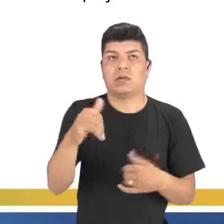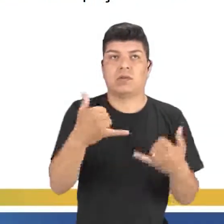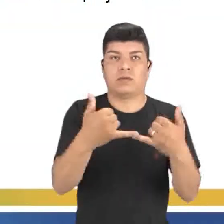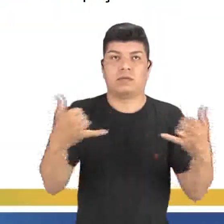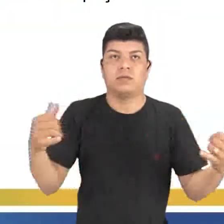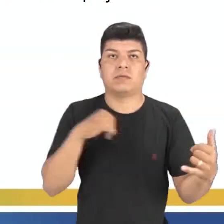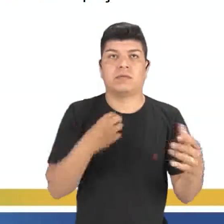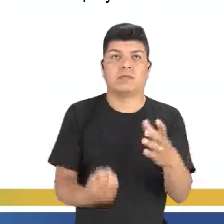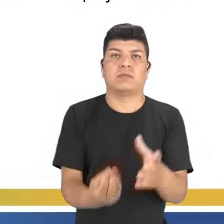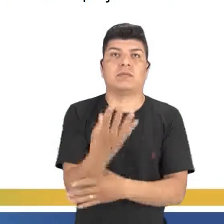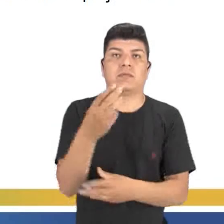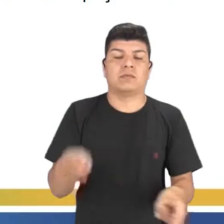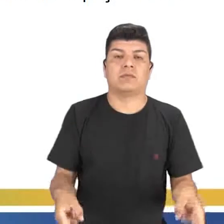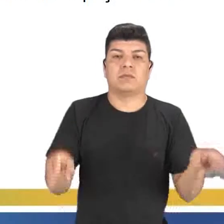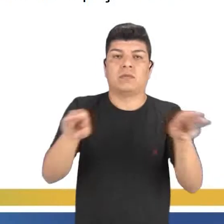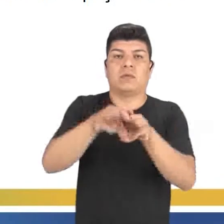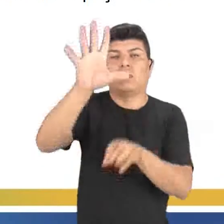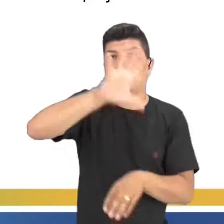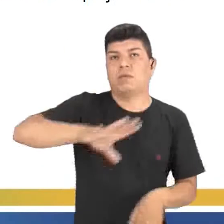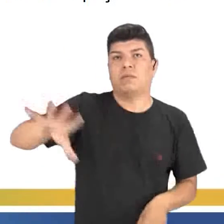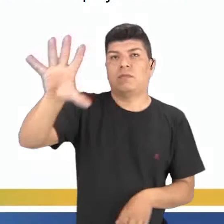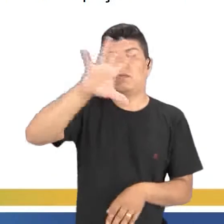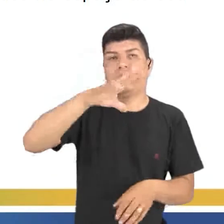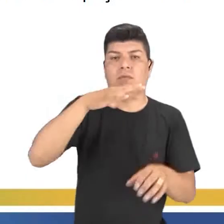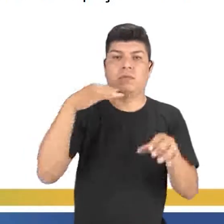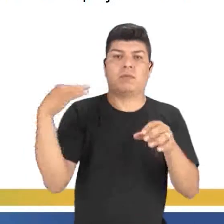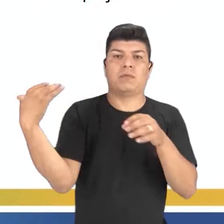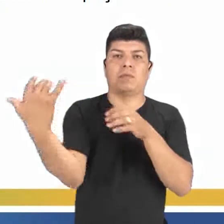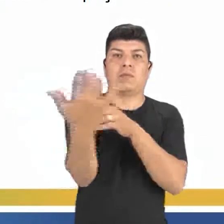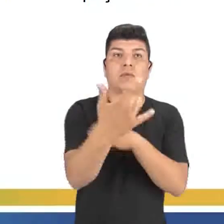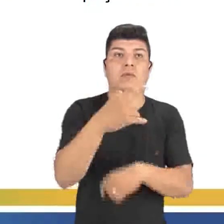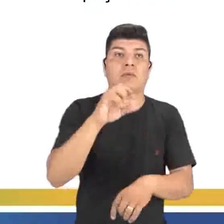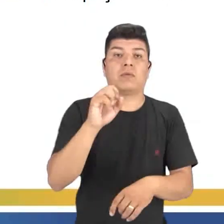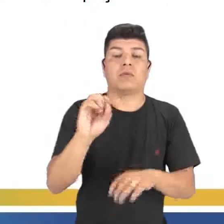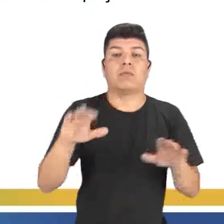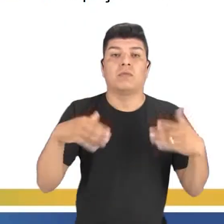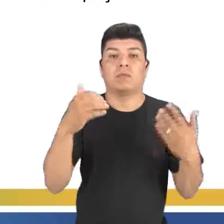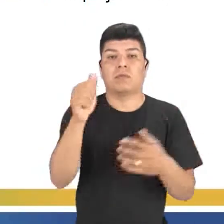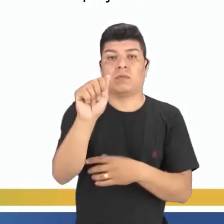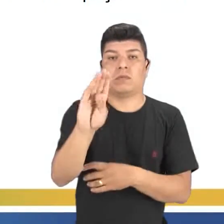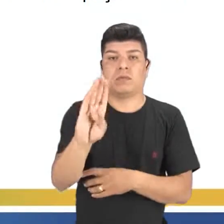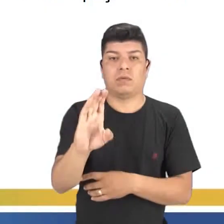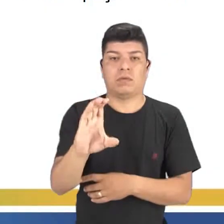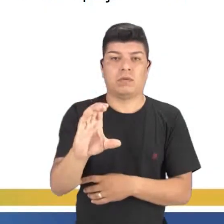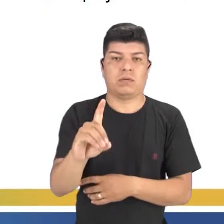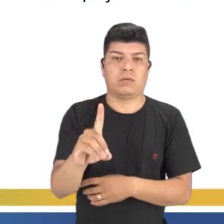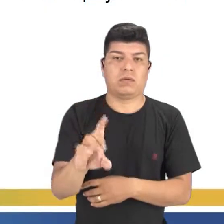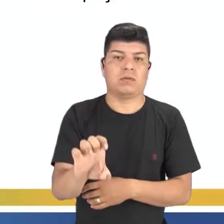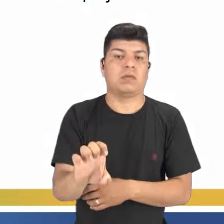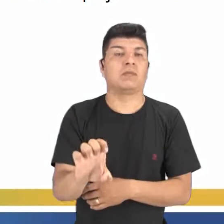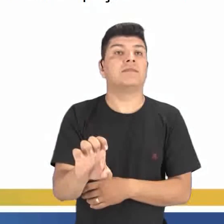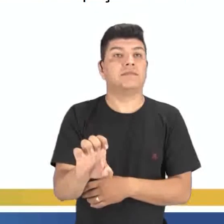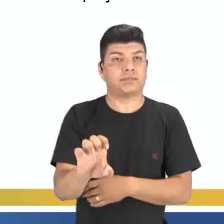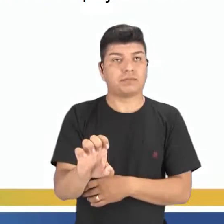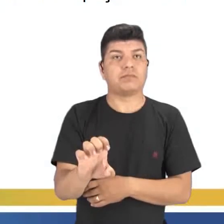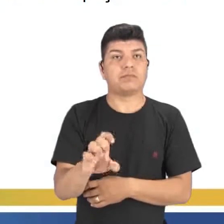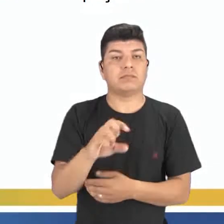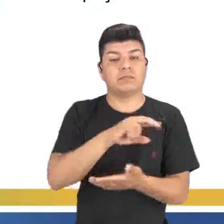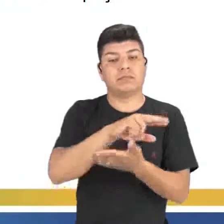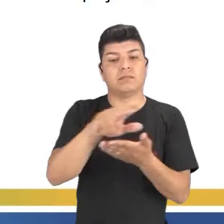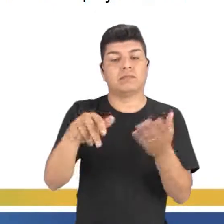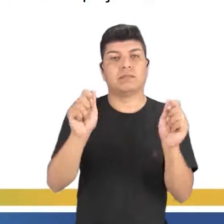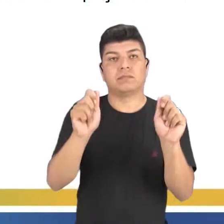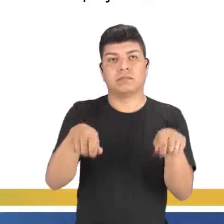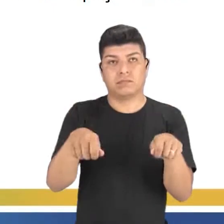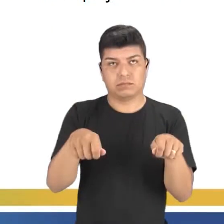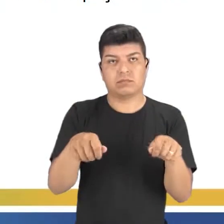gera um campo magnético no espaço ao seu redor. E aí as opções A, B, C, D e E tem várias